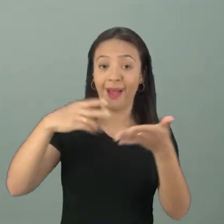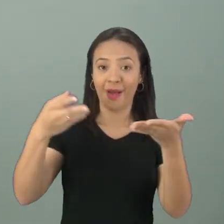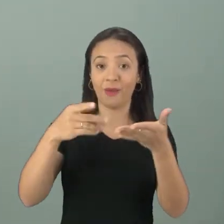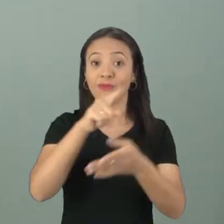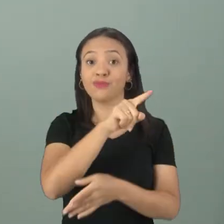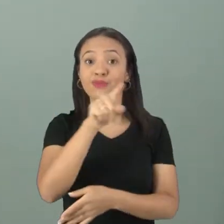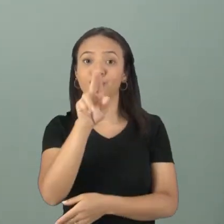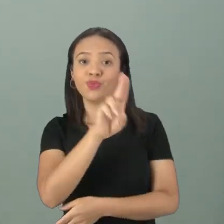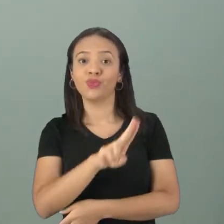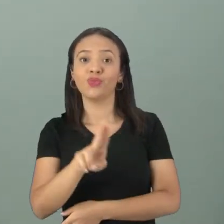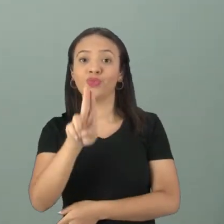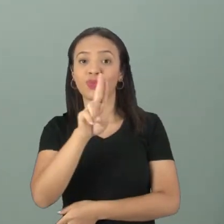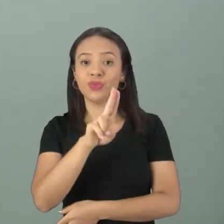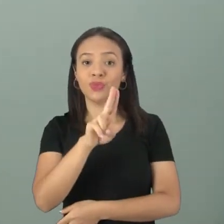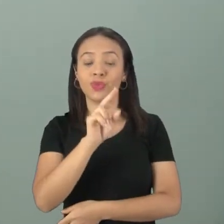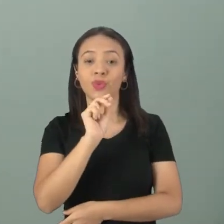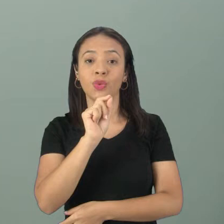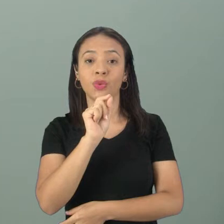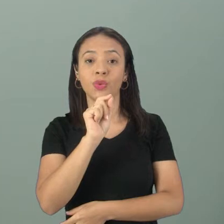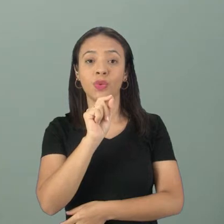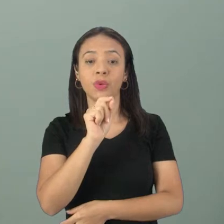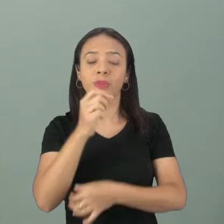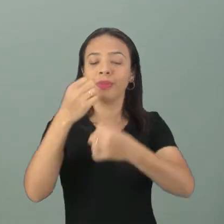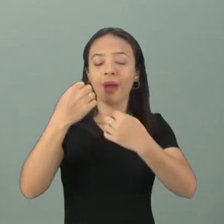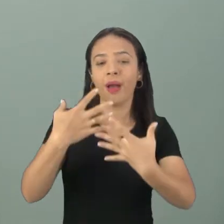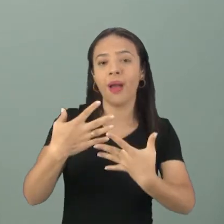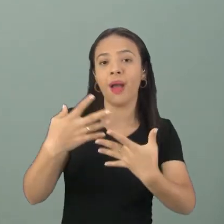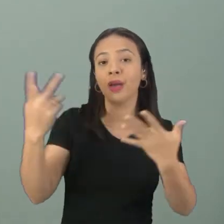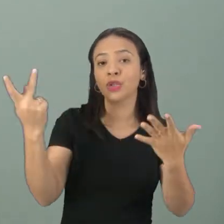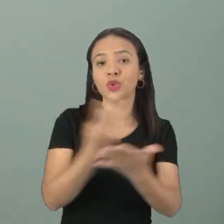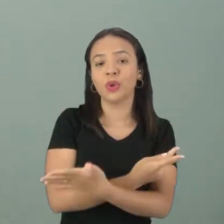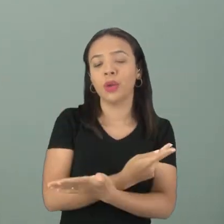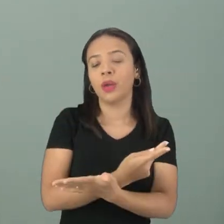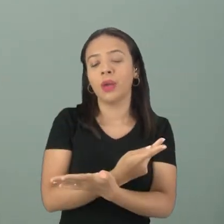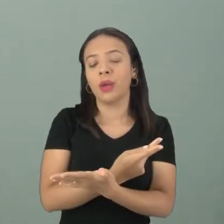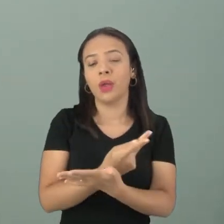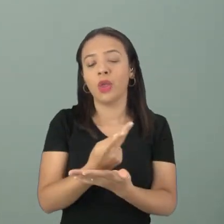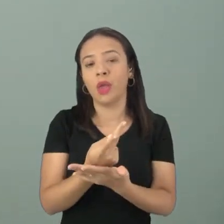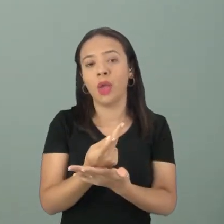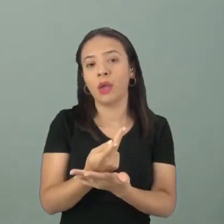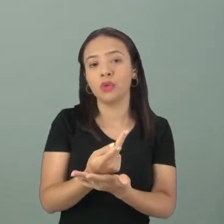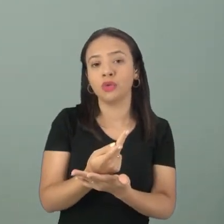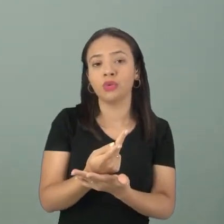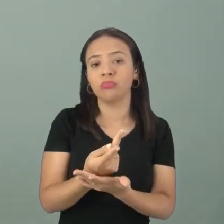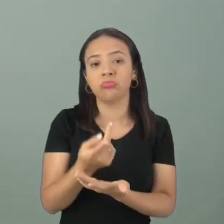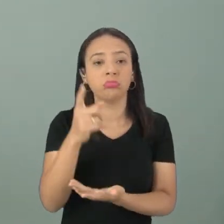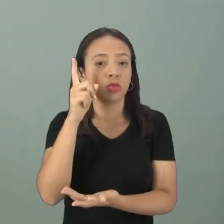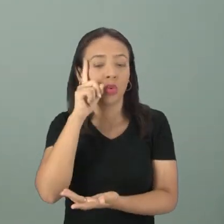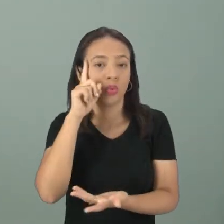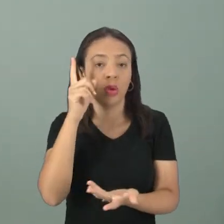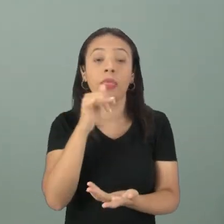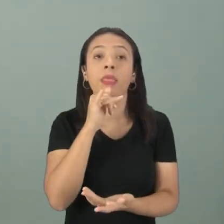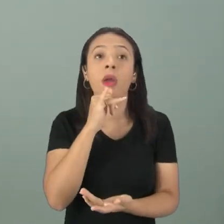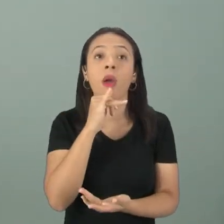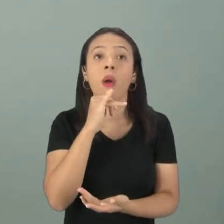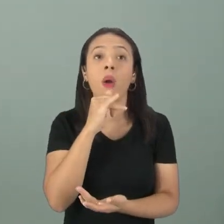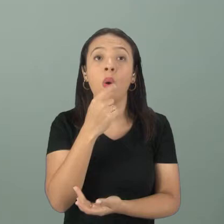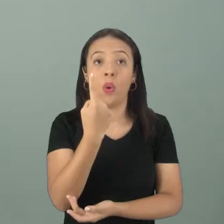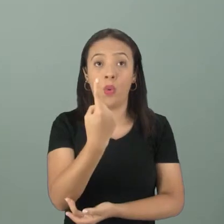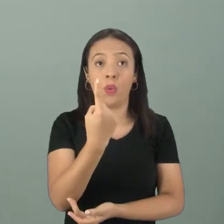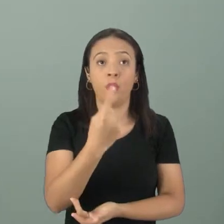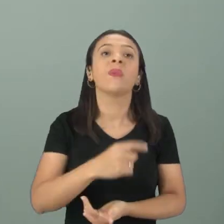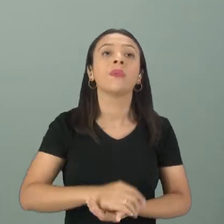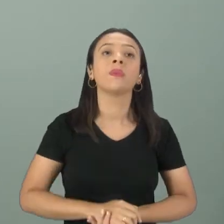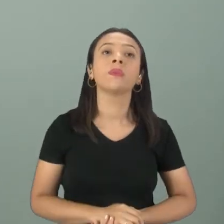vão usar para falar sobre ações habituais, como o exemplo 1. Observem aí o exemplo